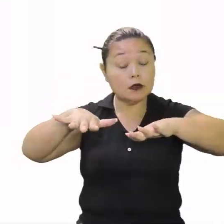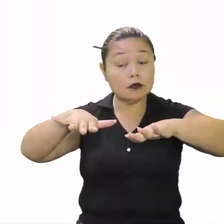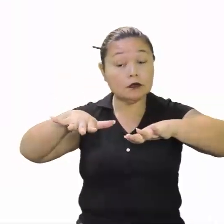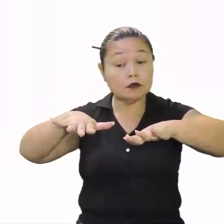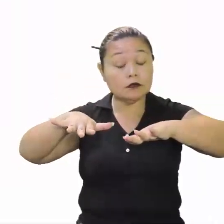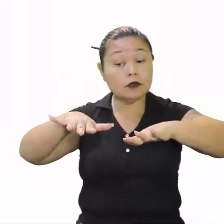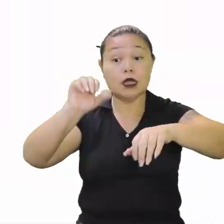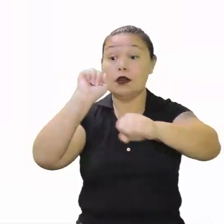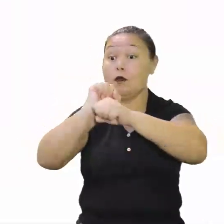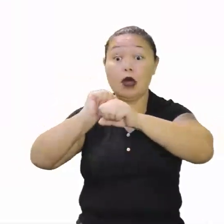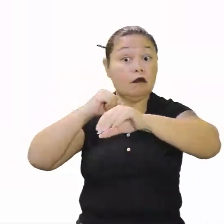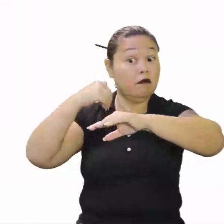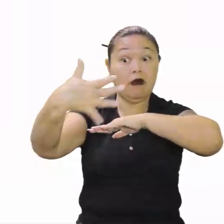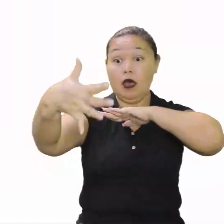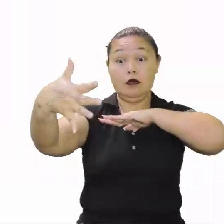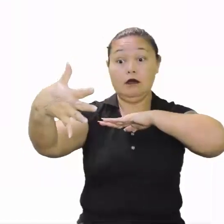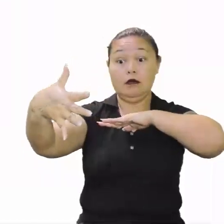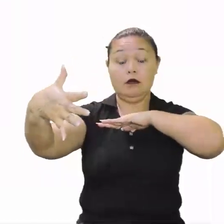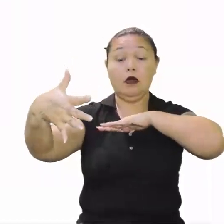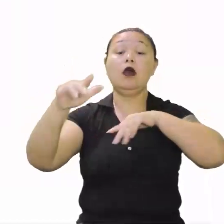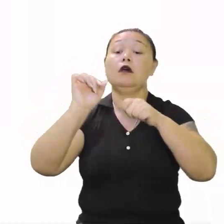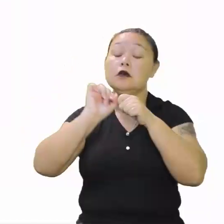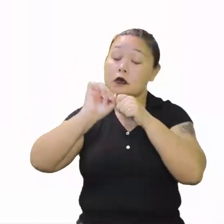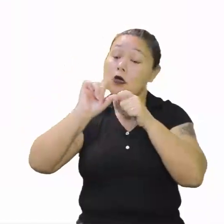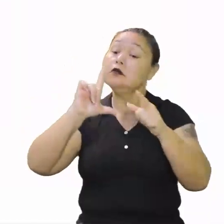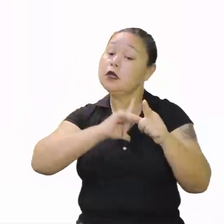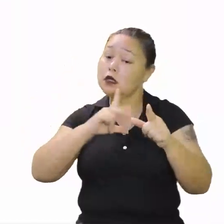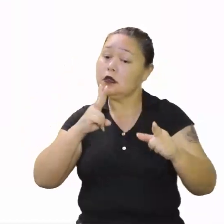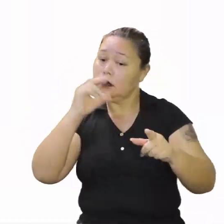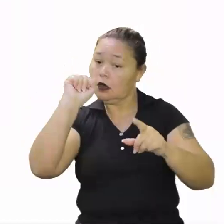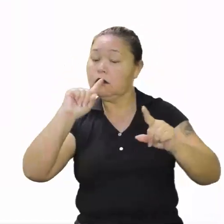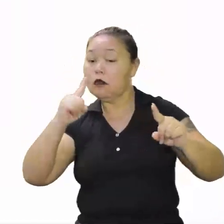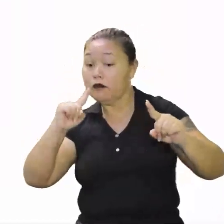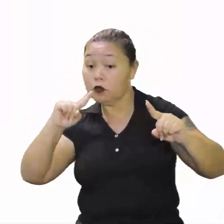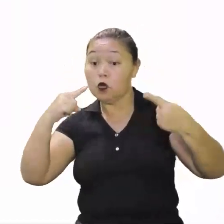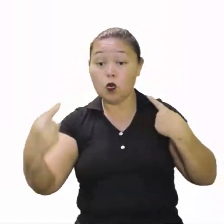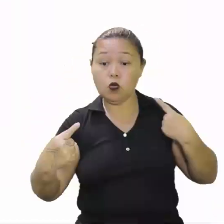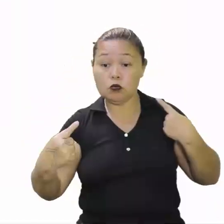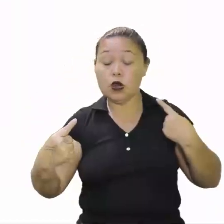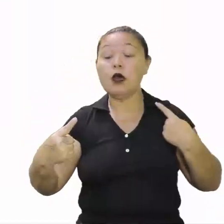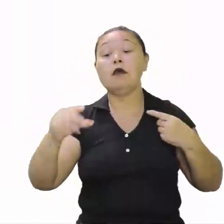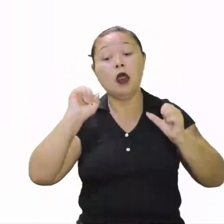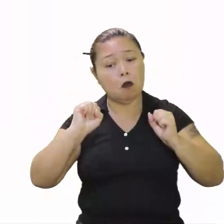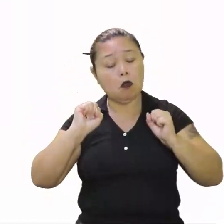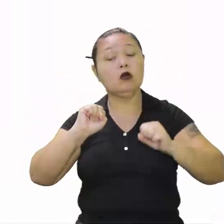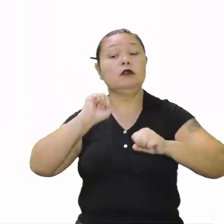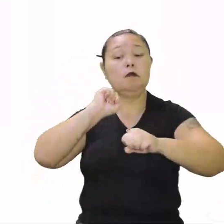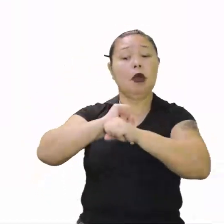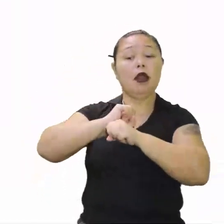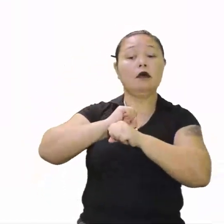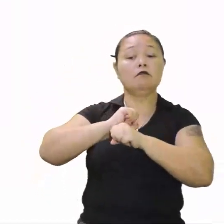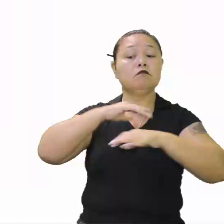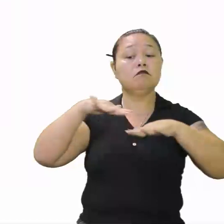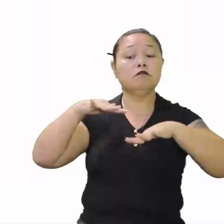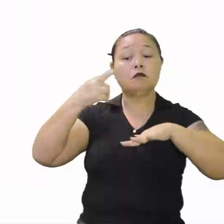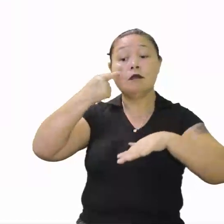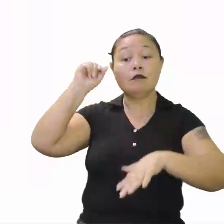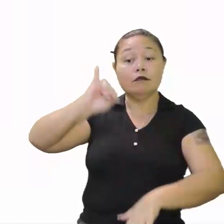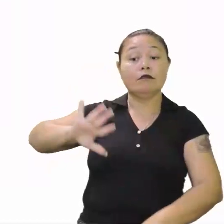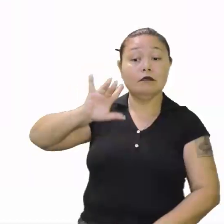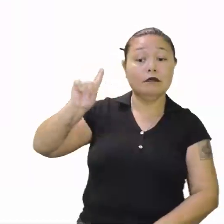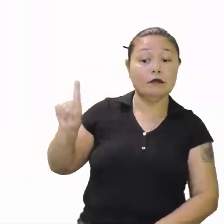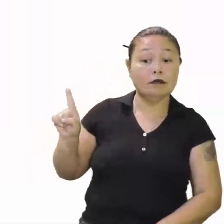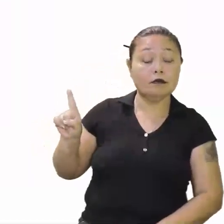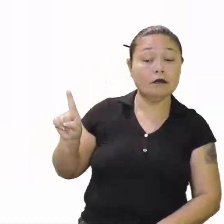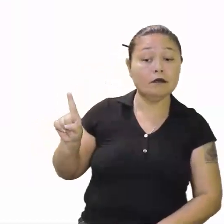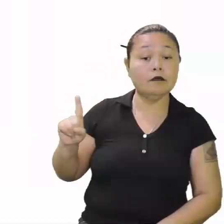não para. Então é necessário que uma força contrária atue sobre ele para que ele pare aquele movimento. Vocês estão vendo aí a gravura, né?